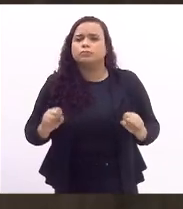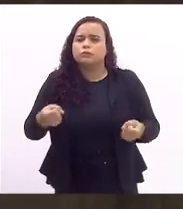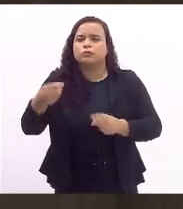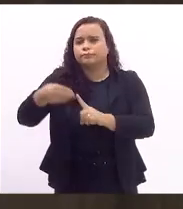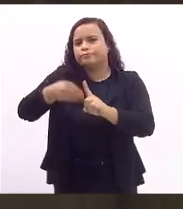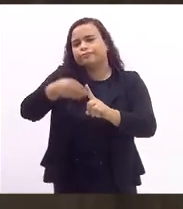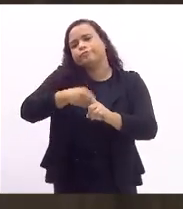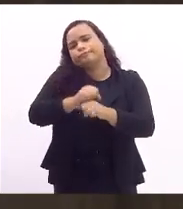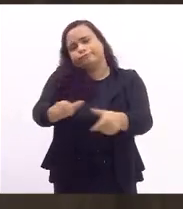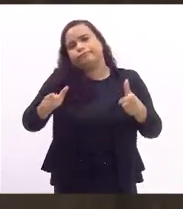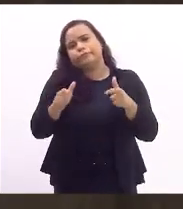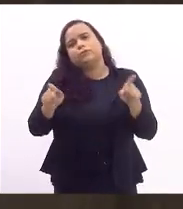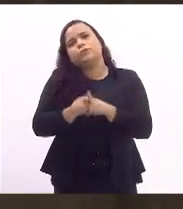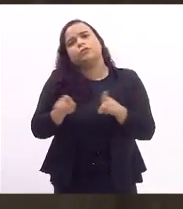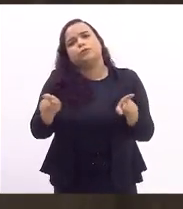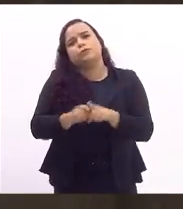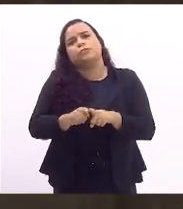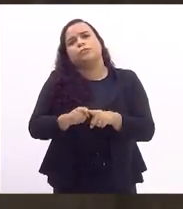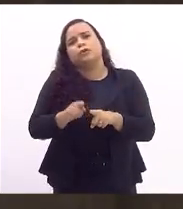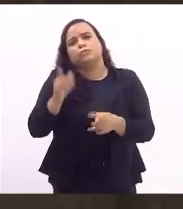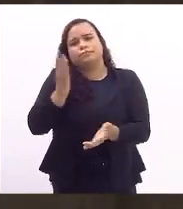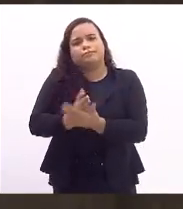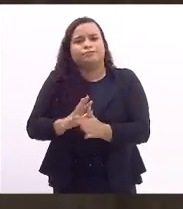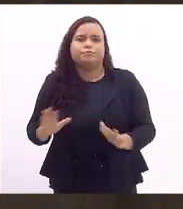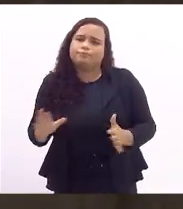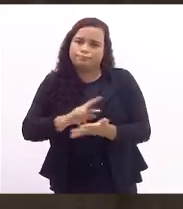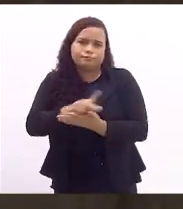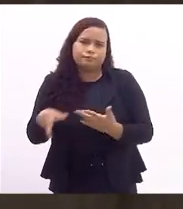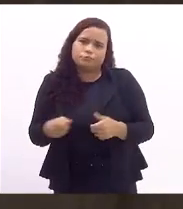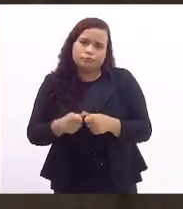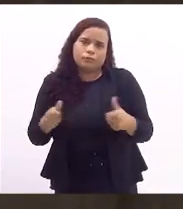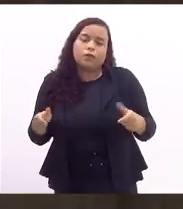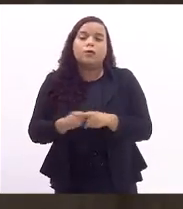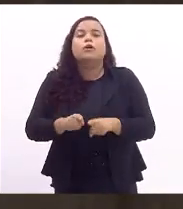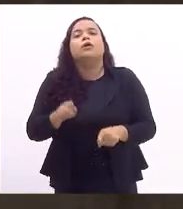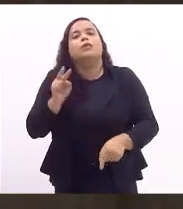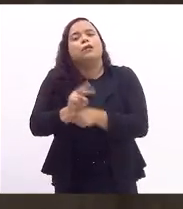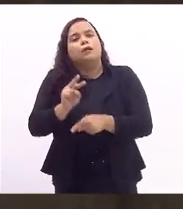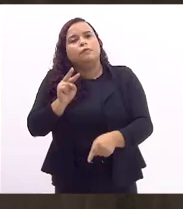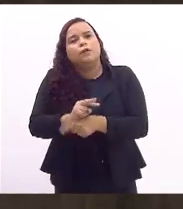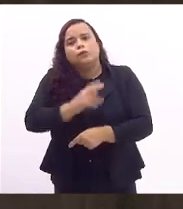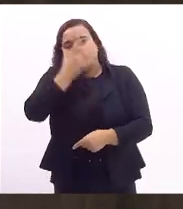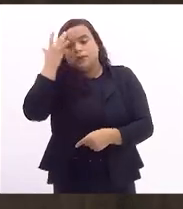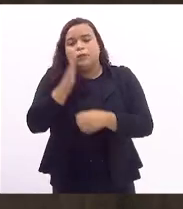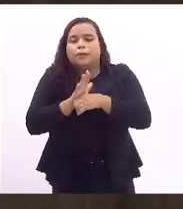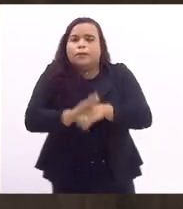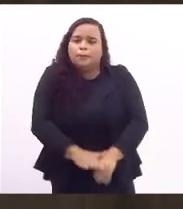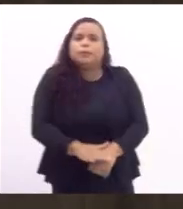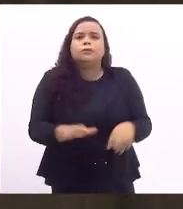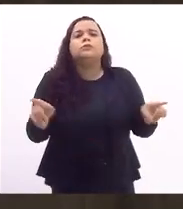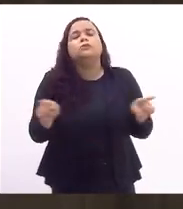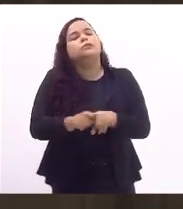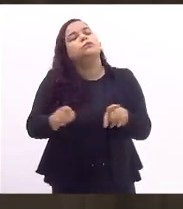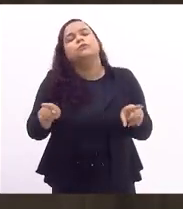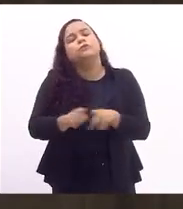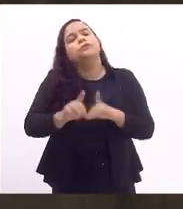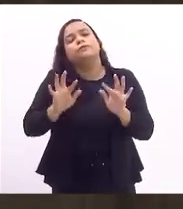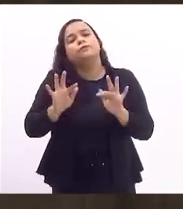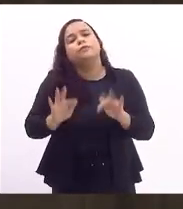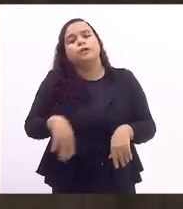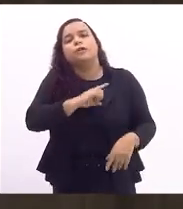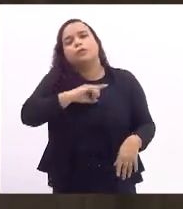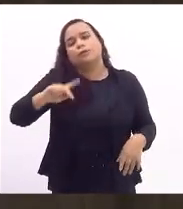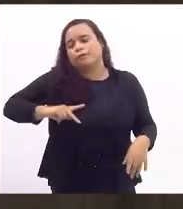vulneráveis excipiente descontinuado EA defesa dos oprimidos e fim a Defensoria Pública